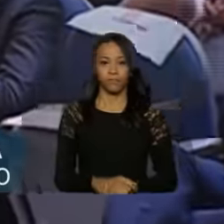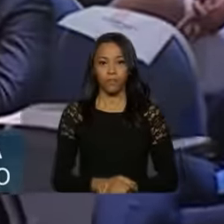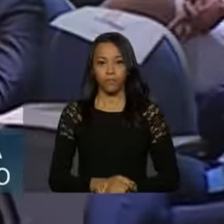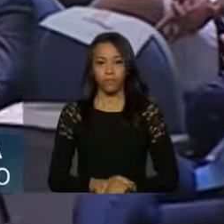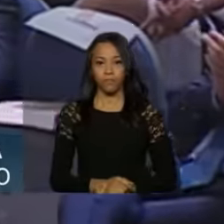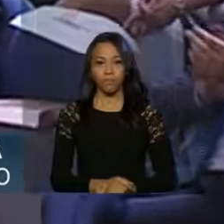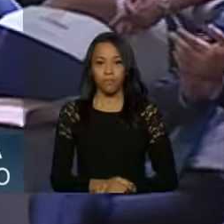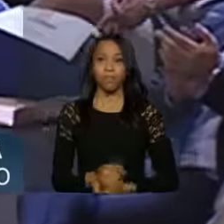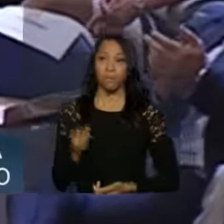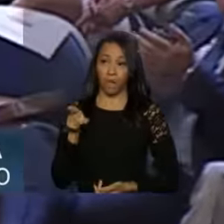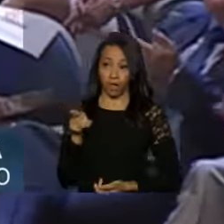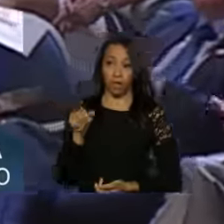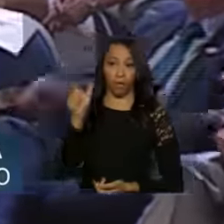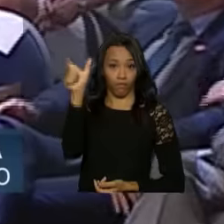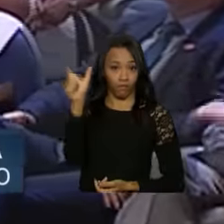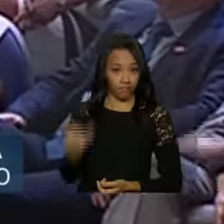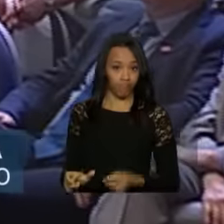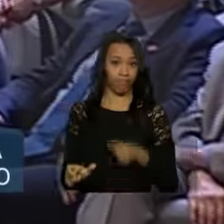que